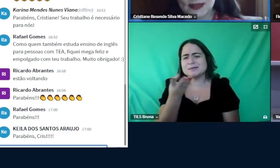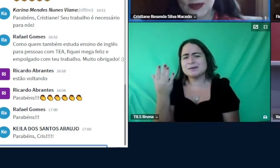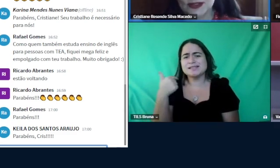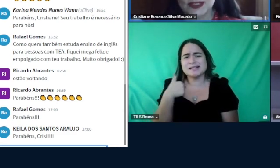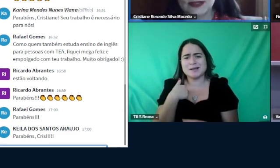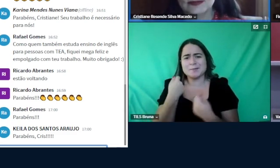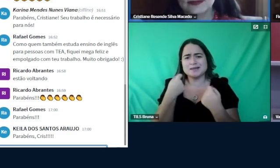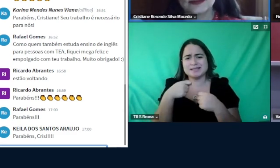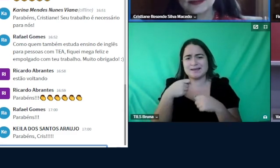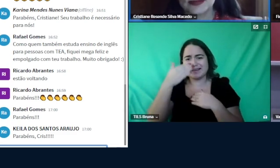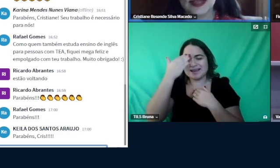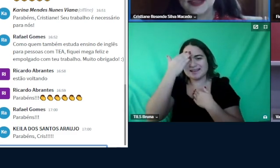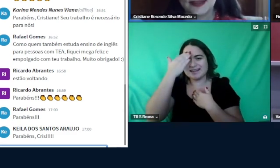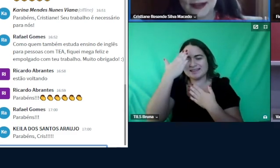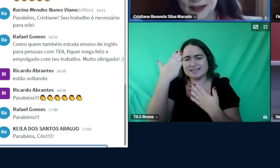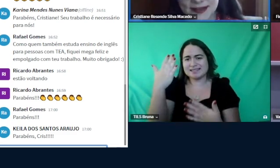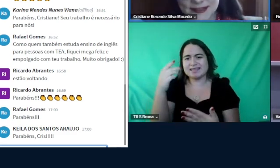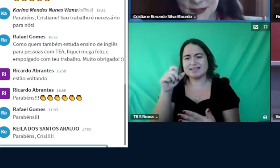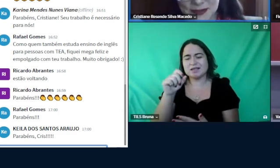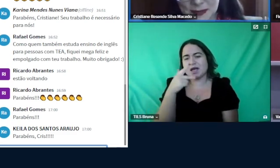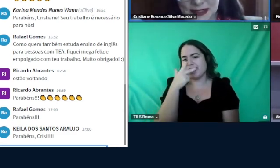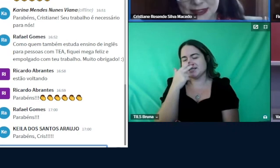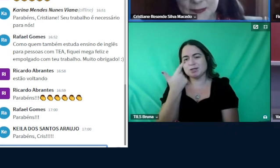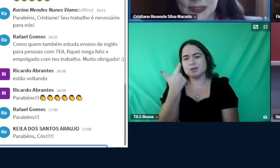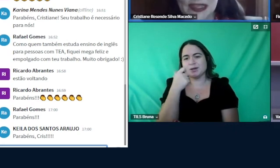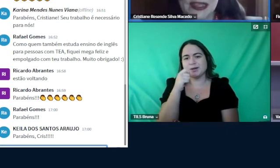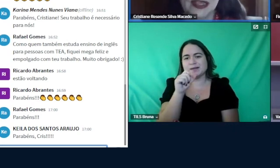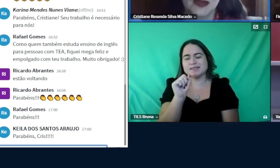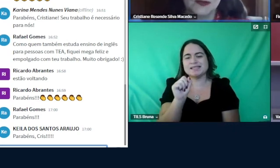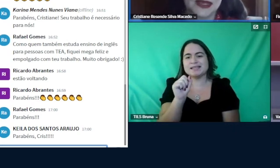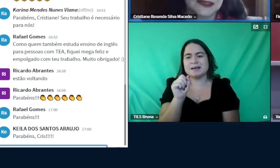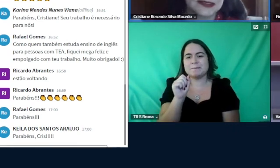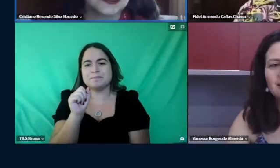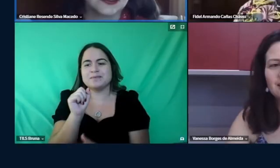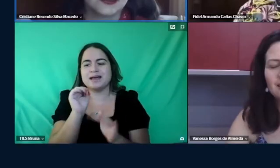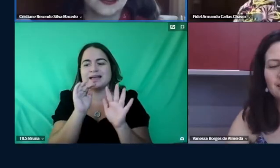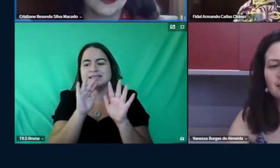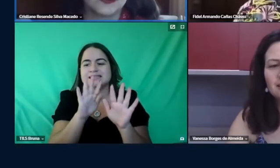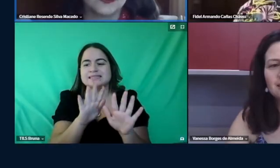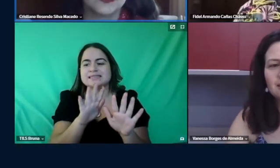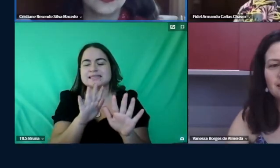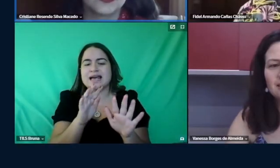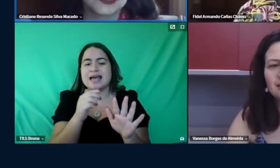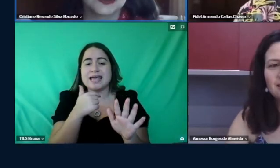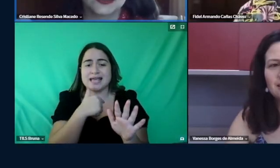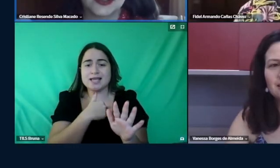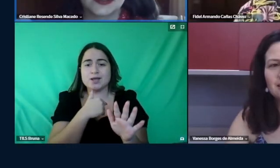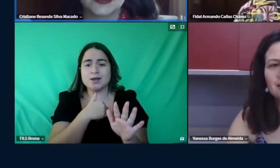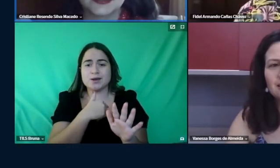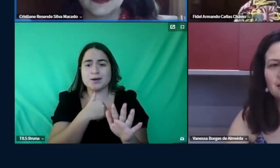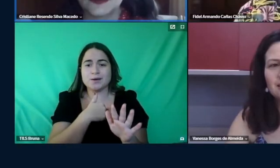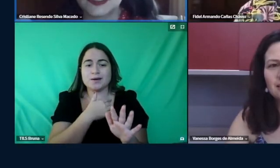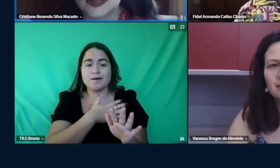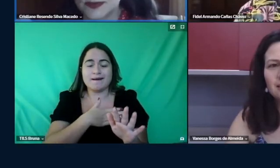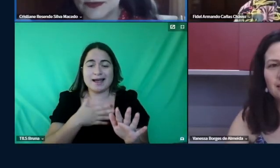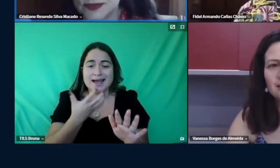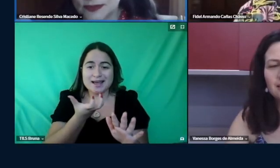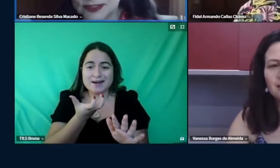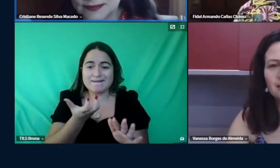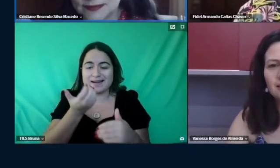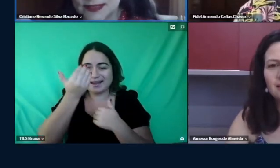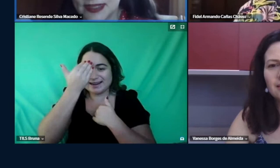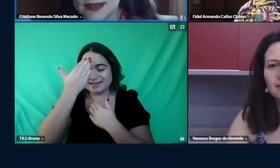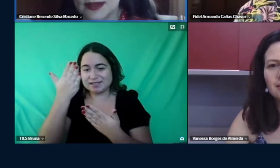agradecer que eu acho que não daria né a lista não caberia mas assim eu gostaria de agradecer a você